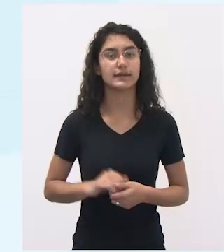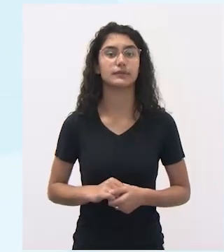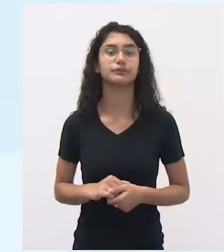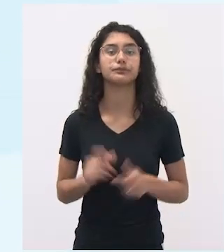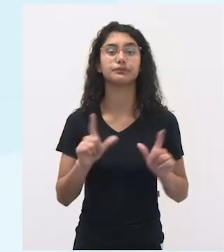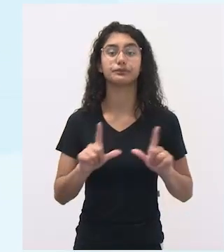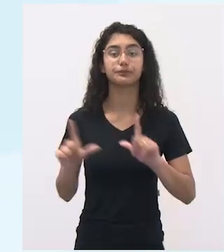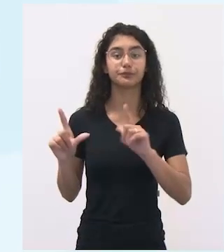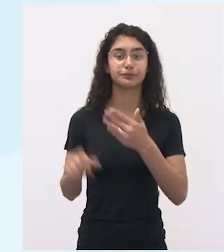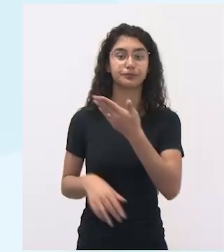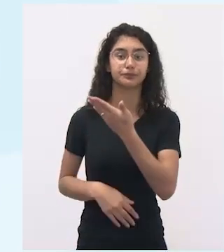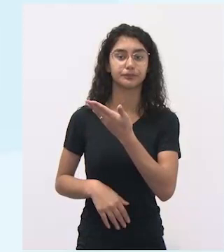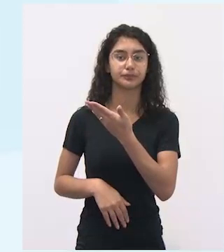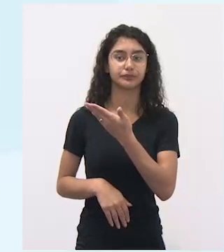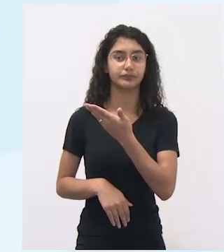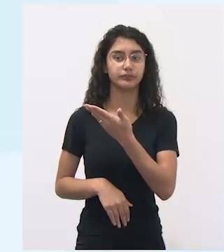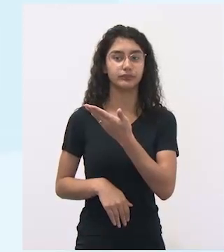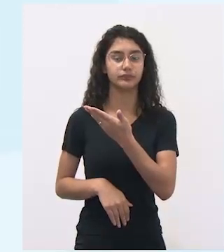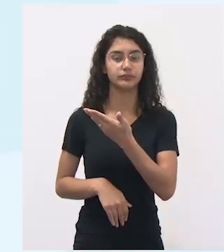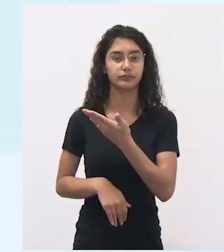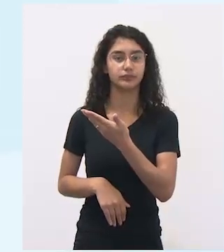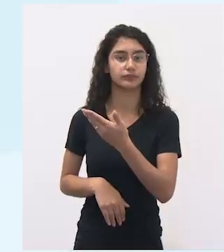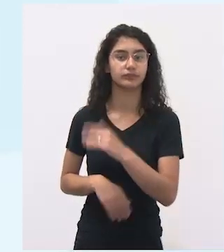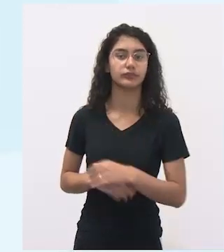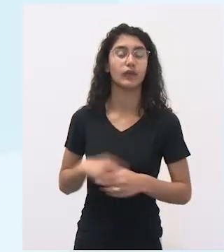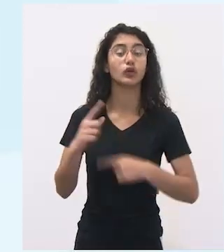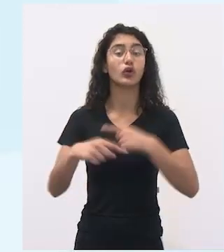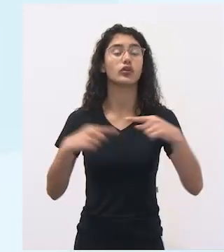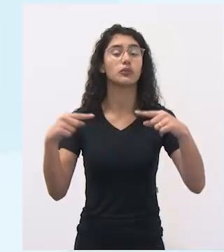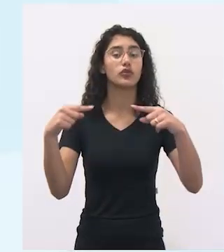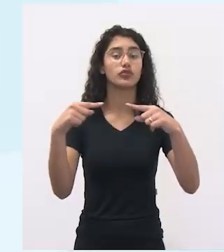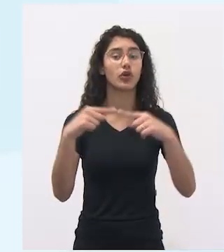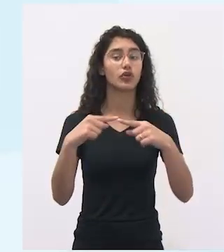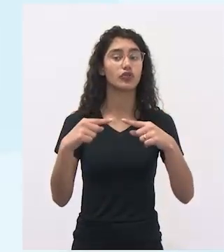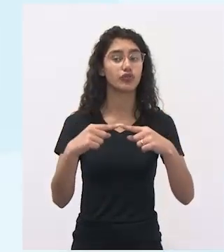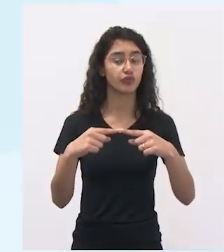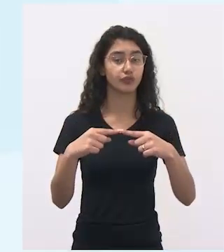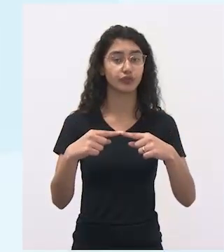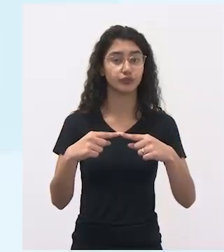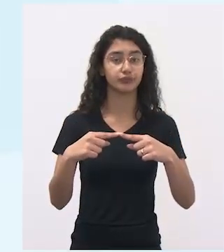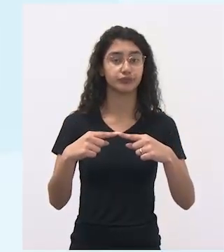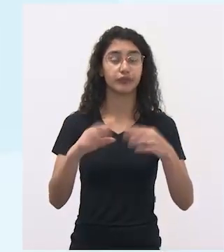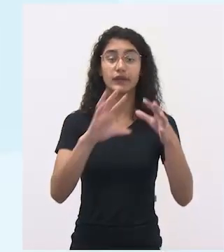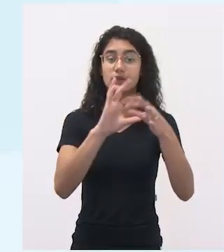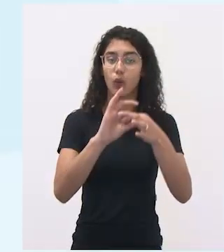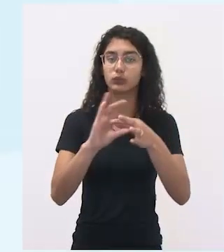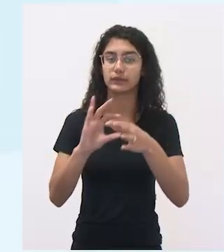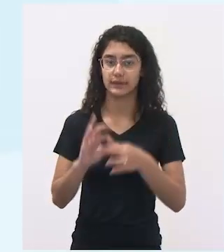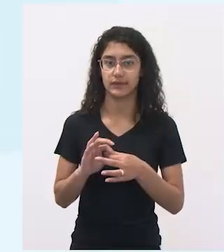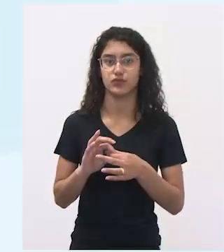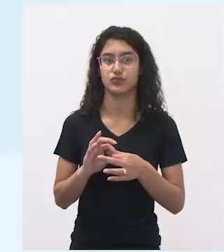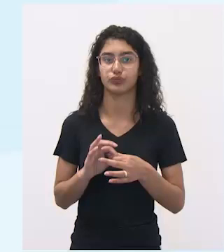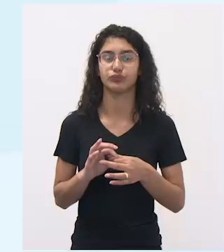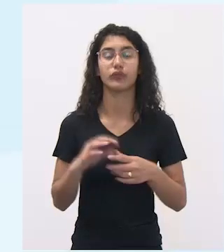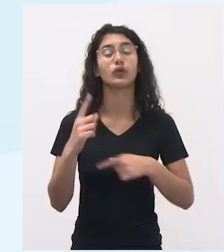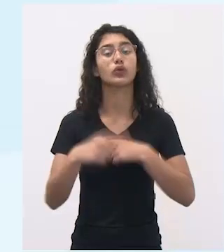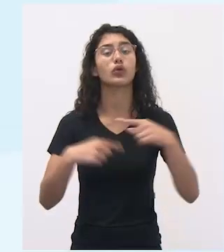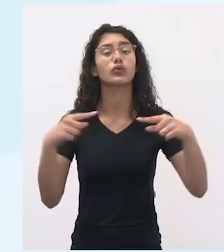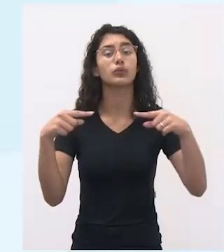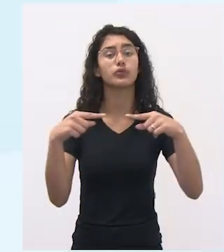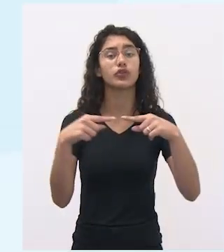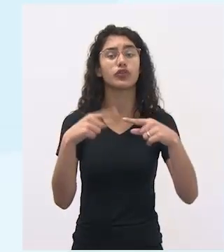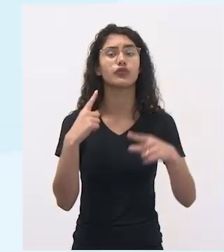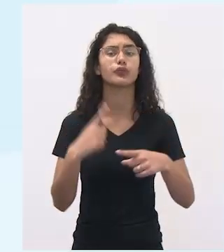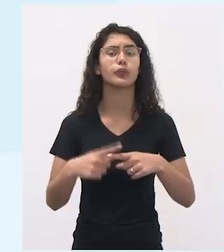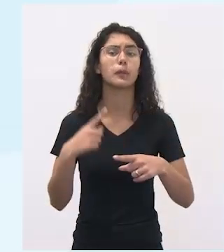para a gente qual que, então, é o nosso objetivo em relação a esse contexto. O nosso objetivo é,